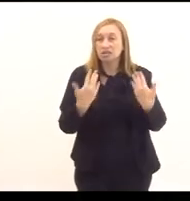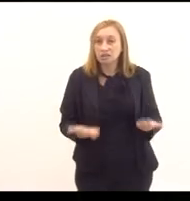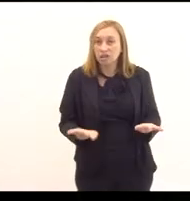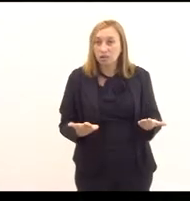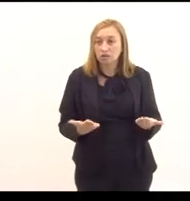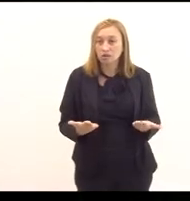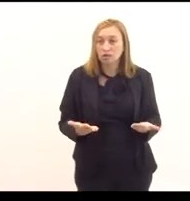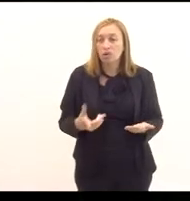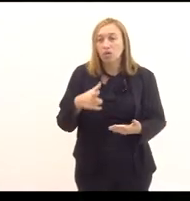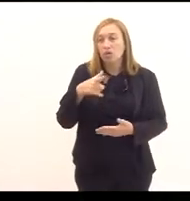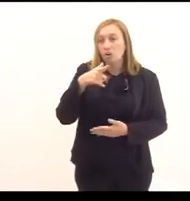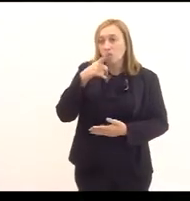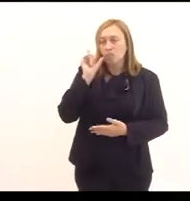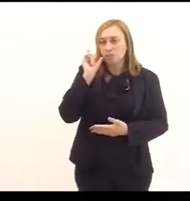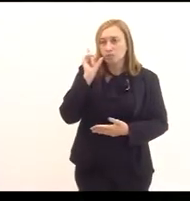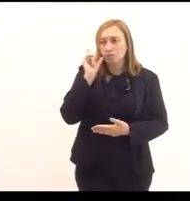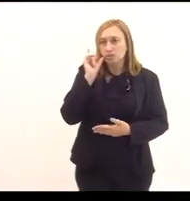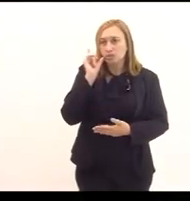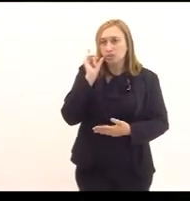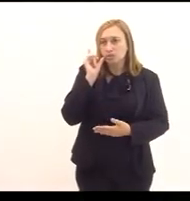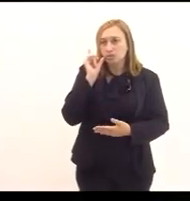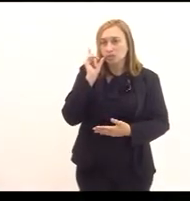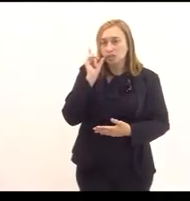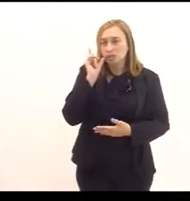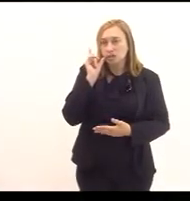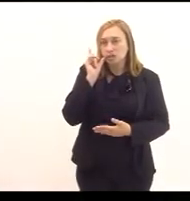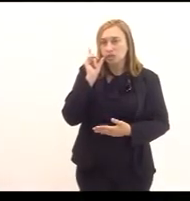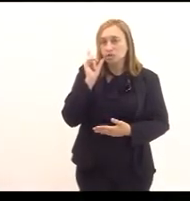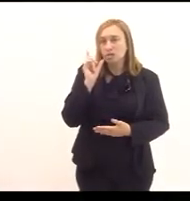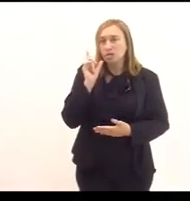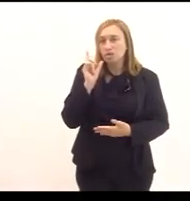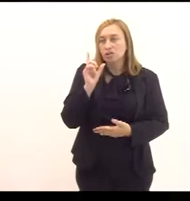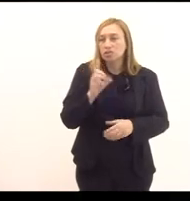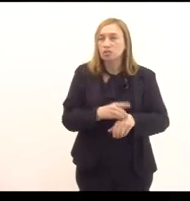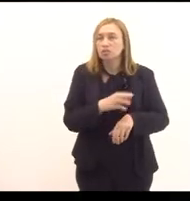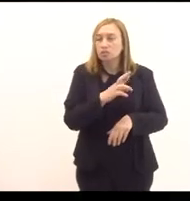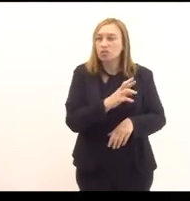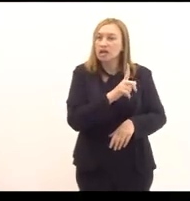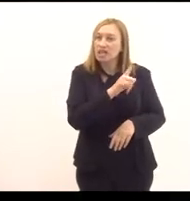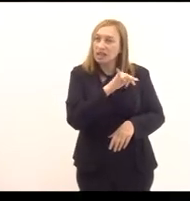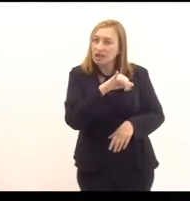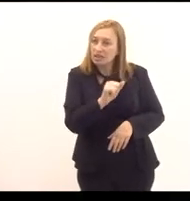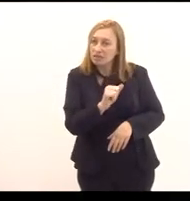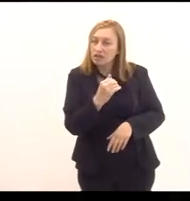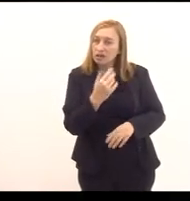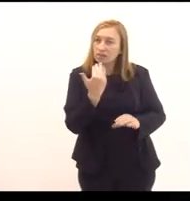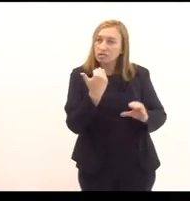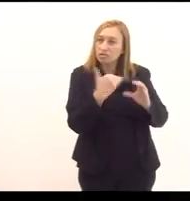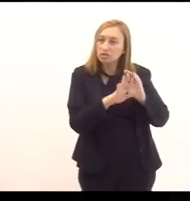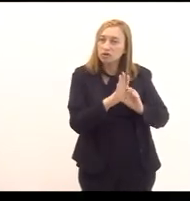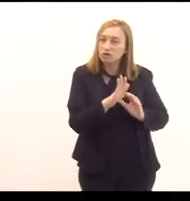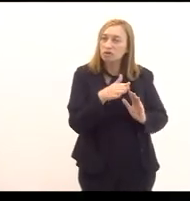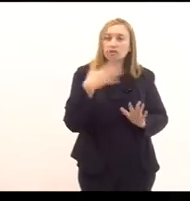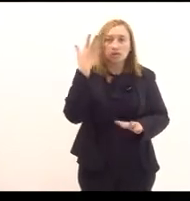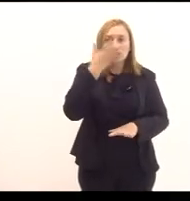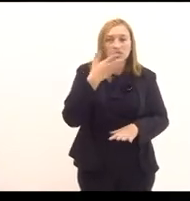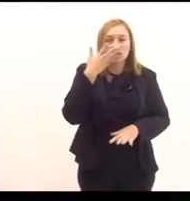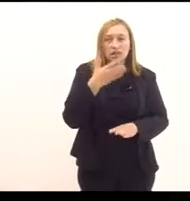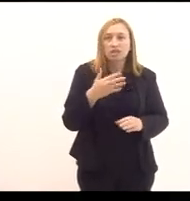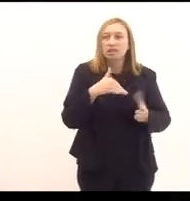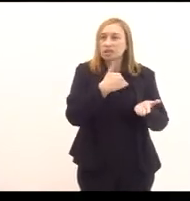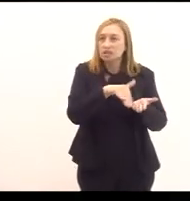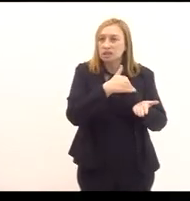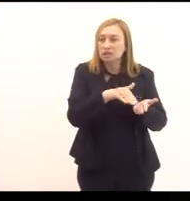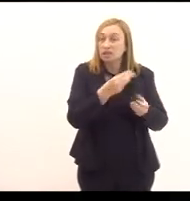inclusive ontem inclusive mandou uma mensagem para o